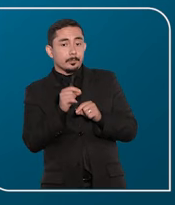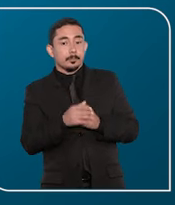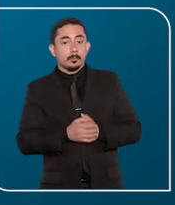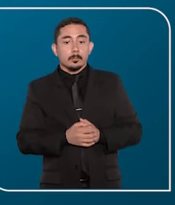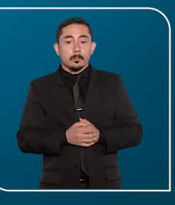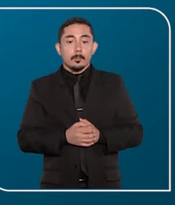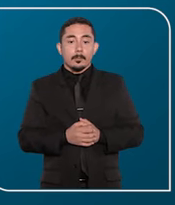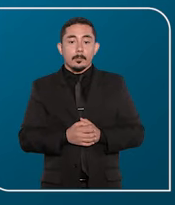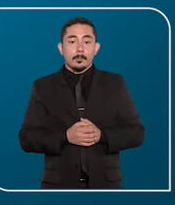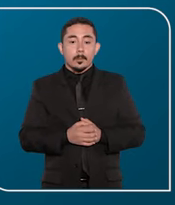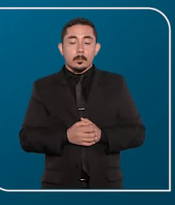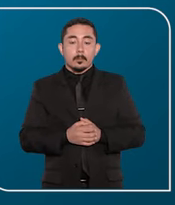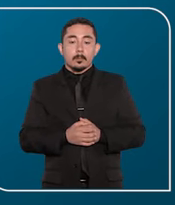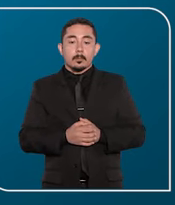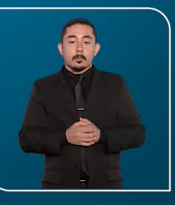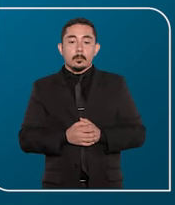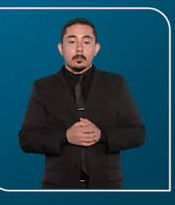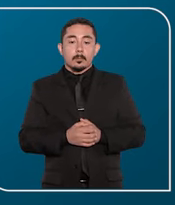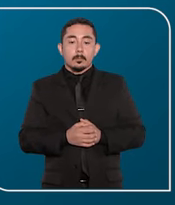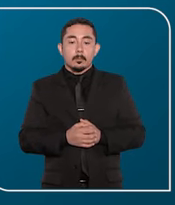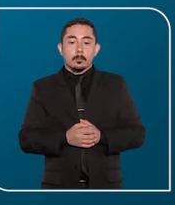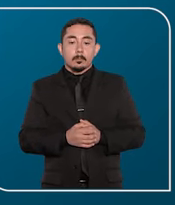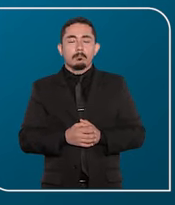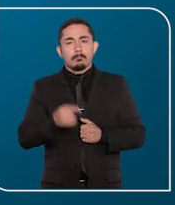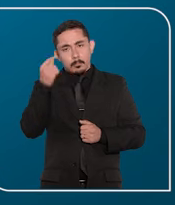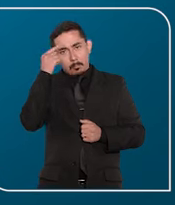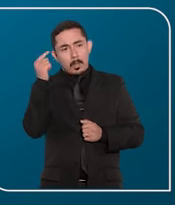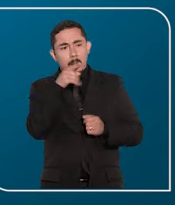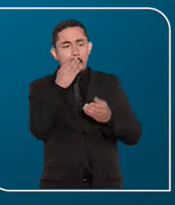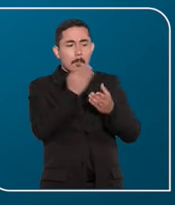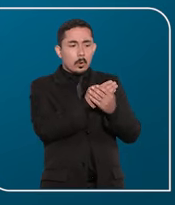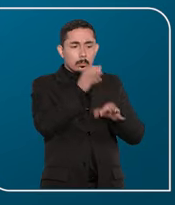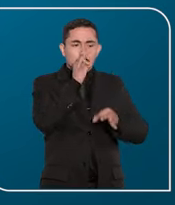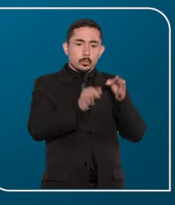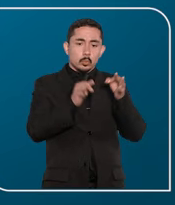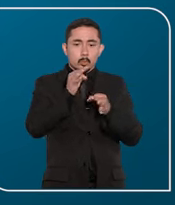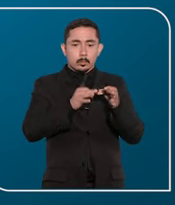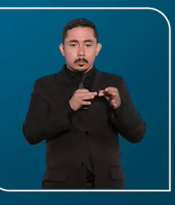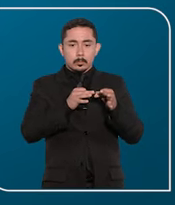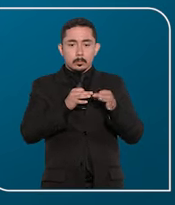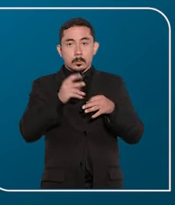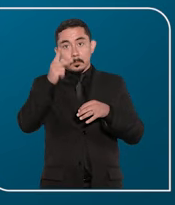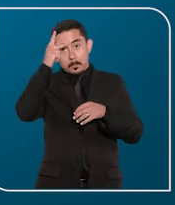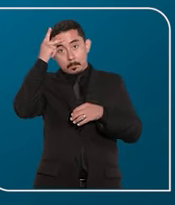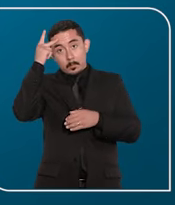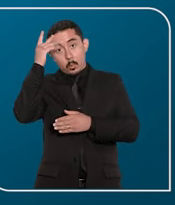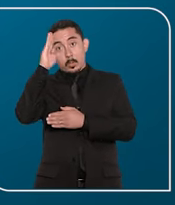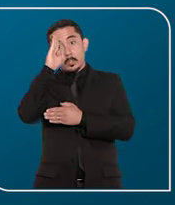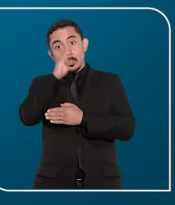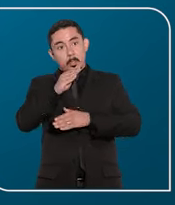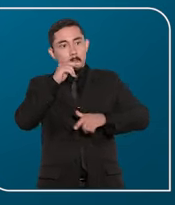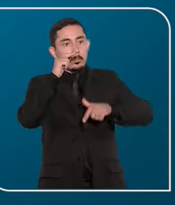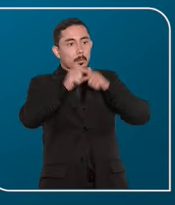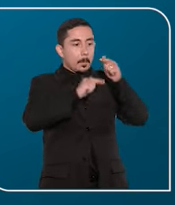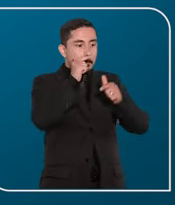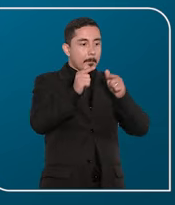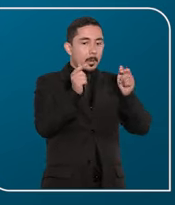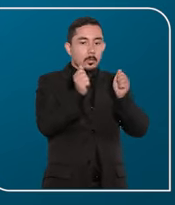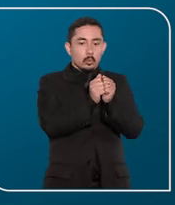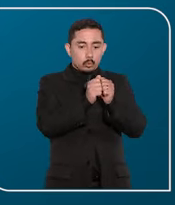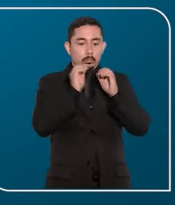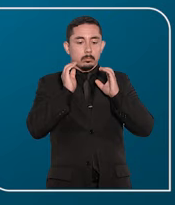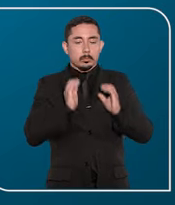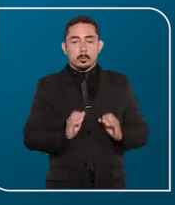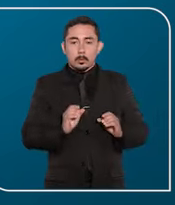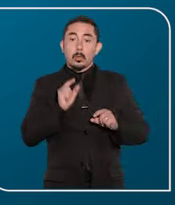que recebe, pensando no processo judicial, quem é que atua diretamente com o cidadão? Quem atua diretamente